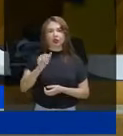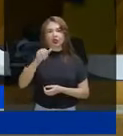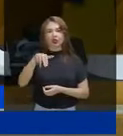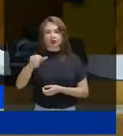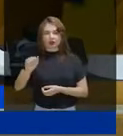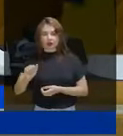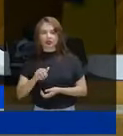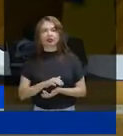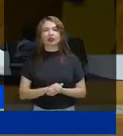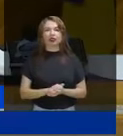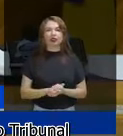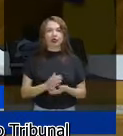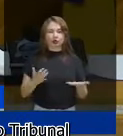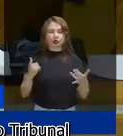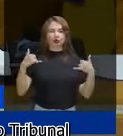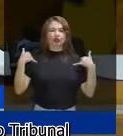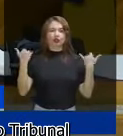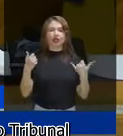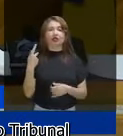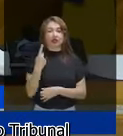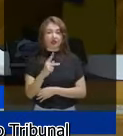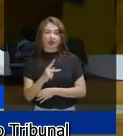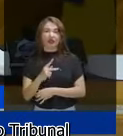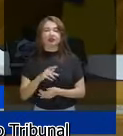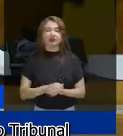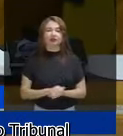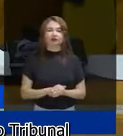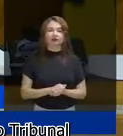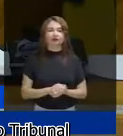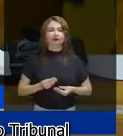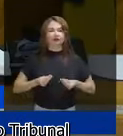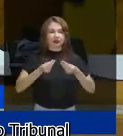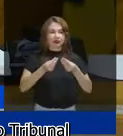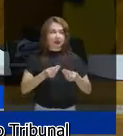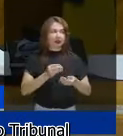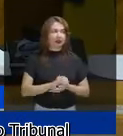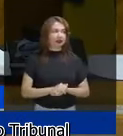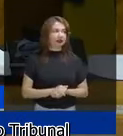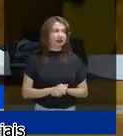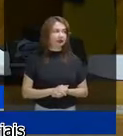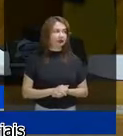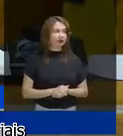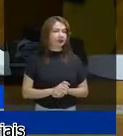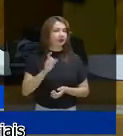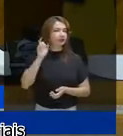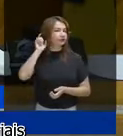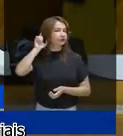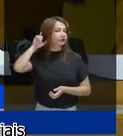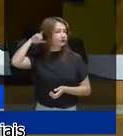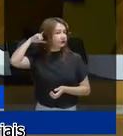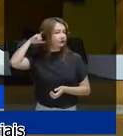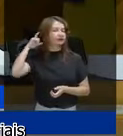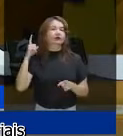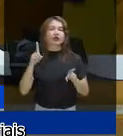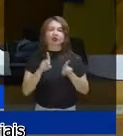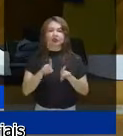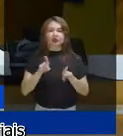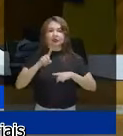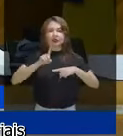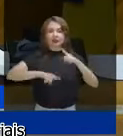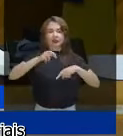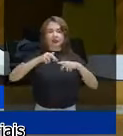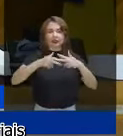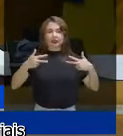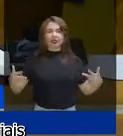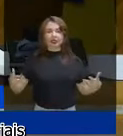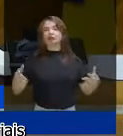data de seu aniversário, para receber deste egrégio Tribunal Regional Eleitoral um aparelho auditivo e materiais agregados